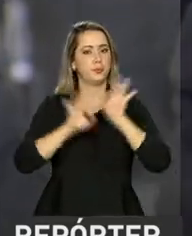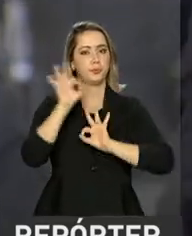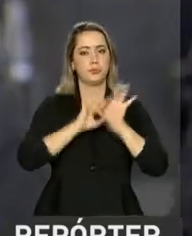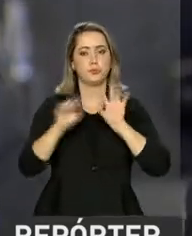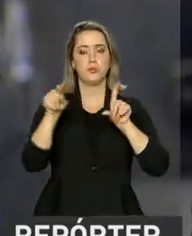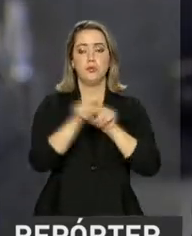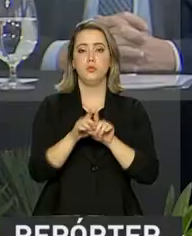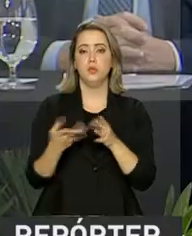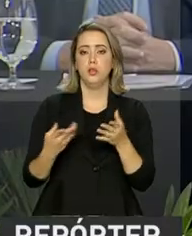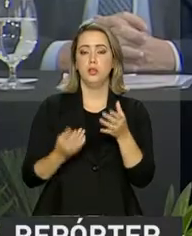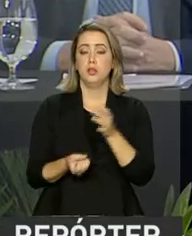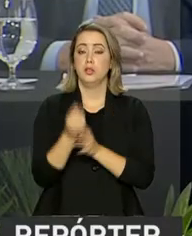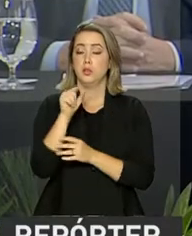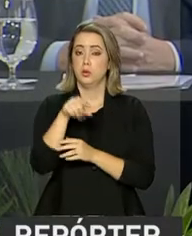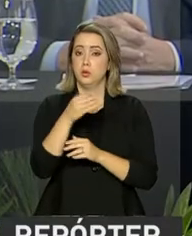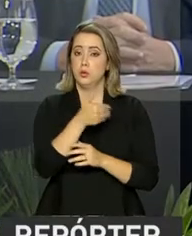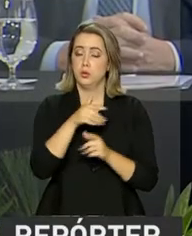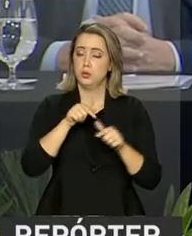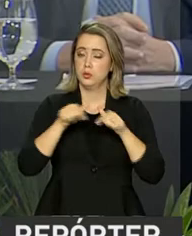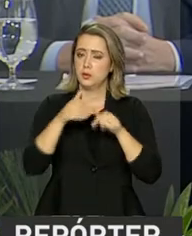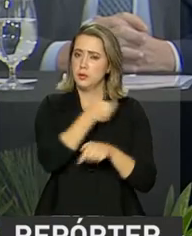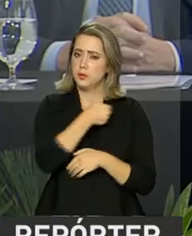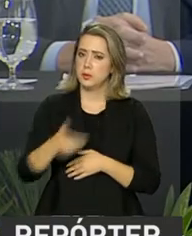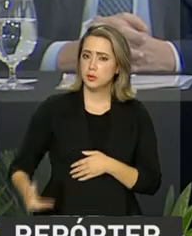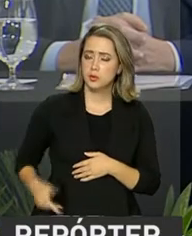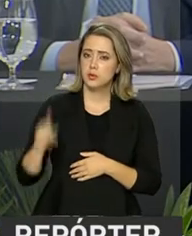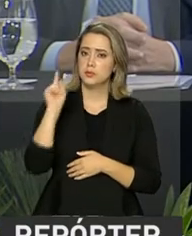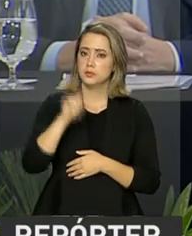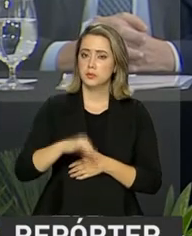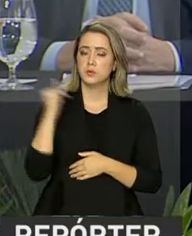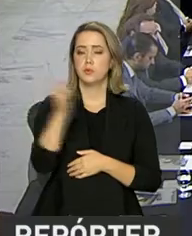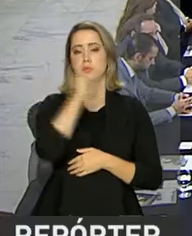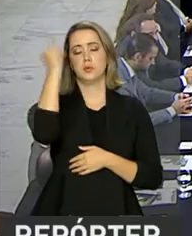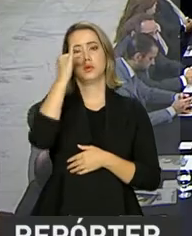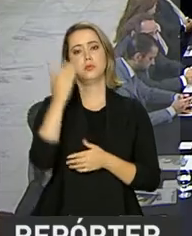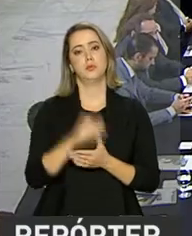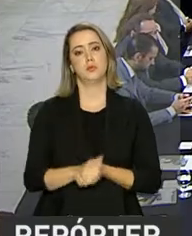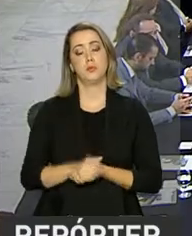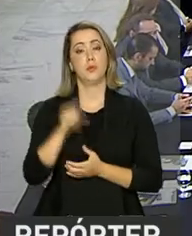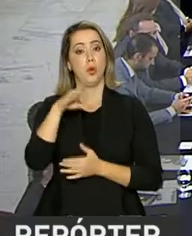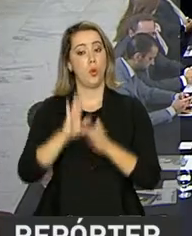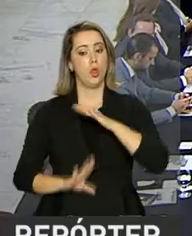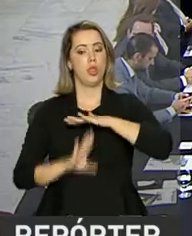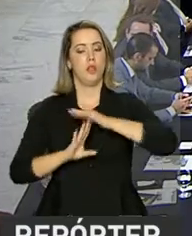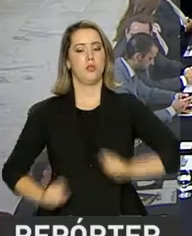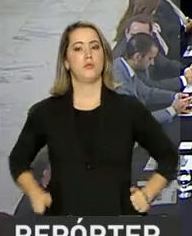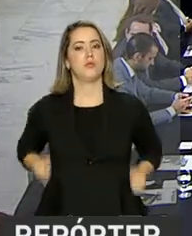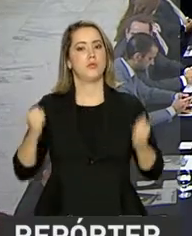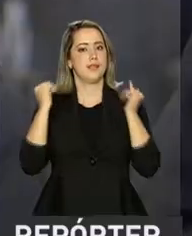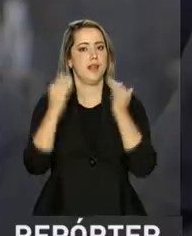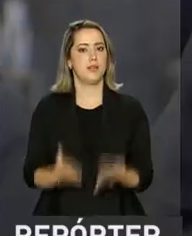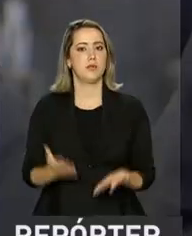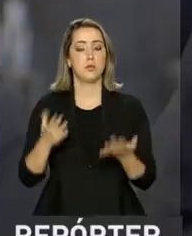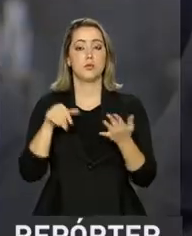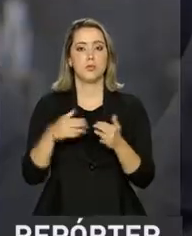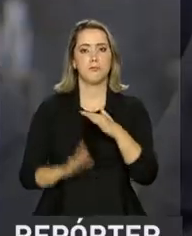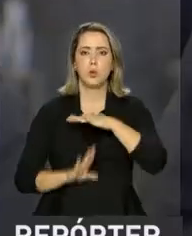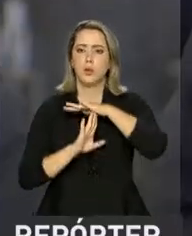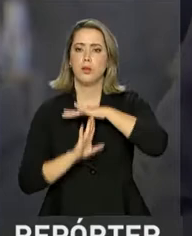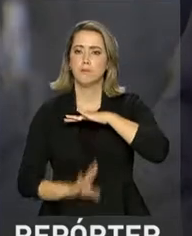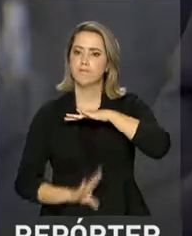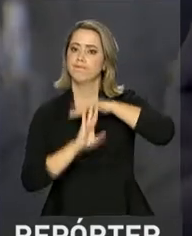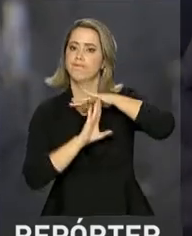presidente michel temer teve papel decisivo para a recuperação o teto para os gastos públicos que fixou um limite